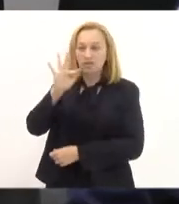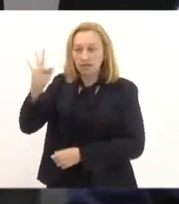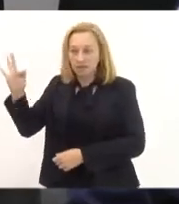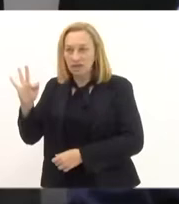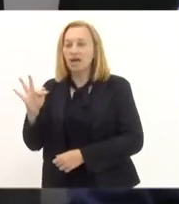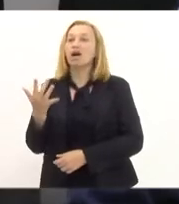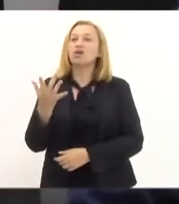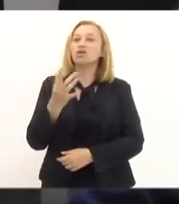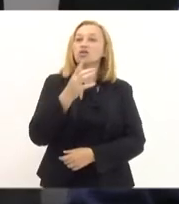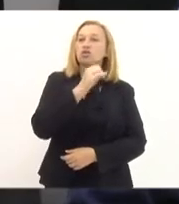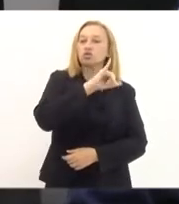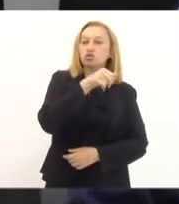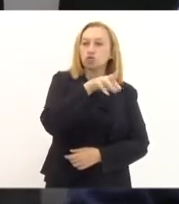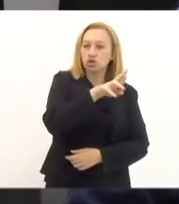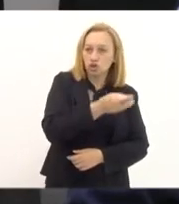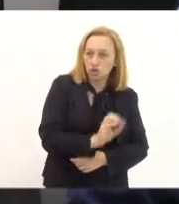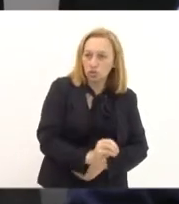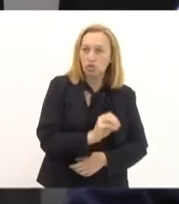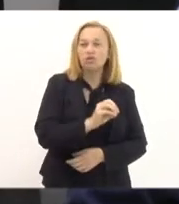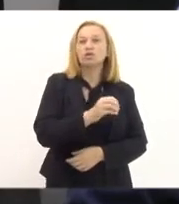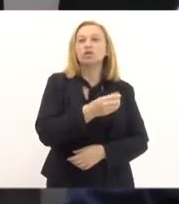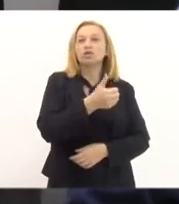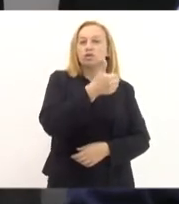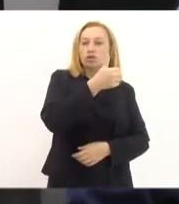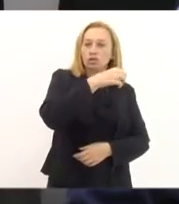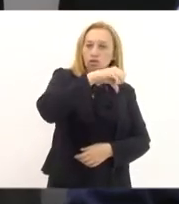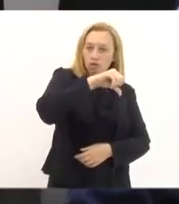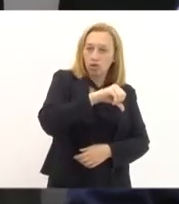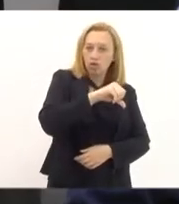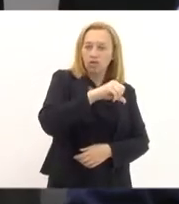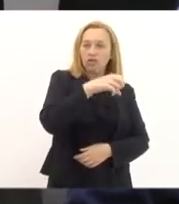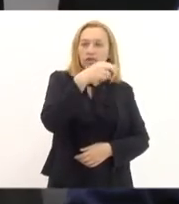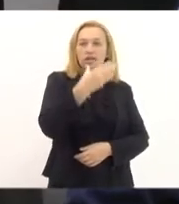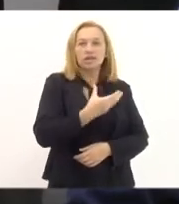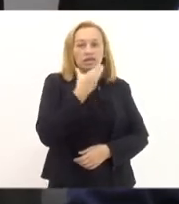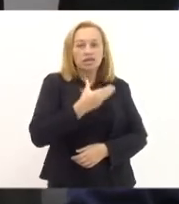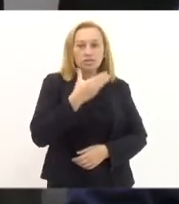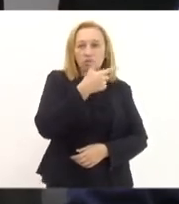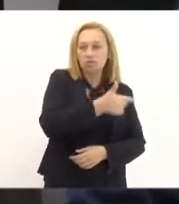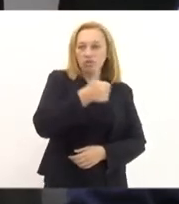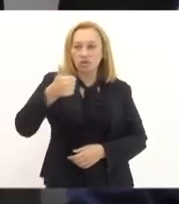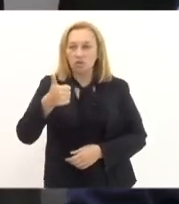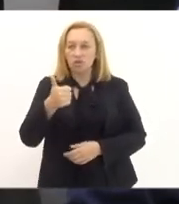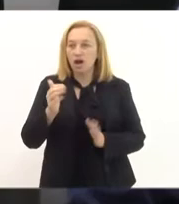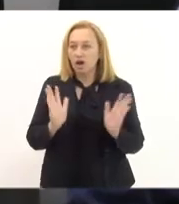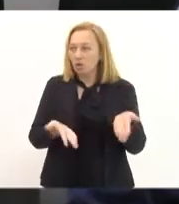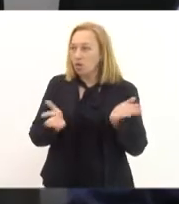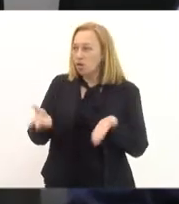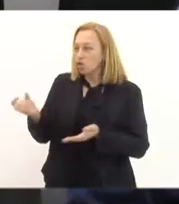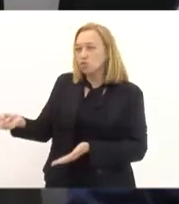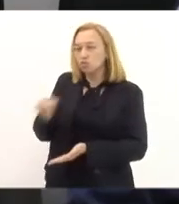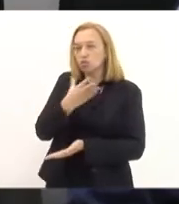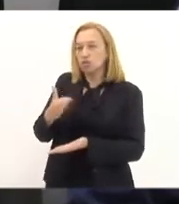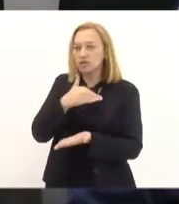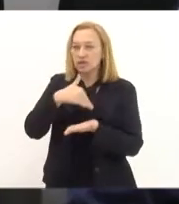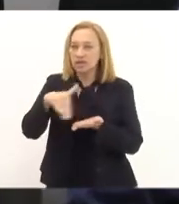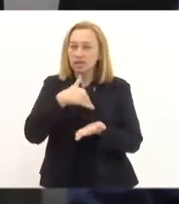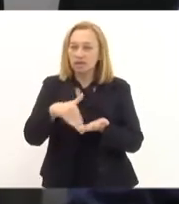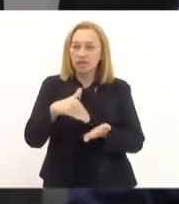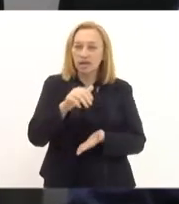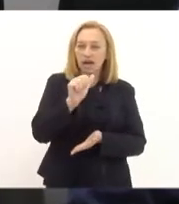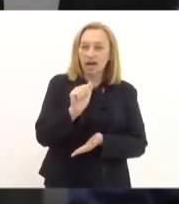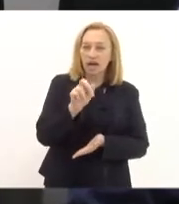do pneu que permaneceu até nove de dezembro de 91 de 2001 e recentemente temos aí um novo secretário